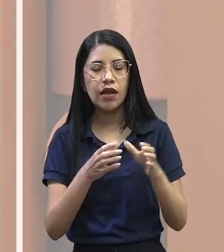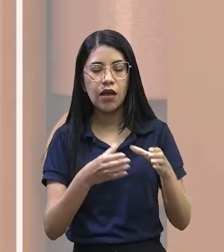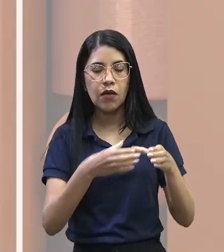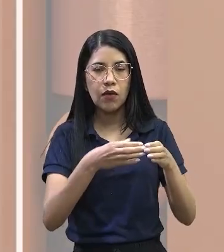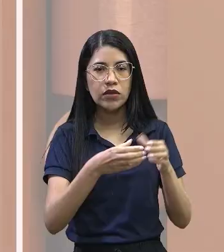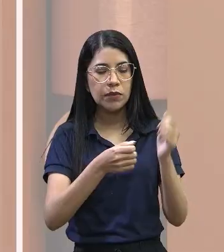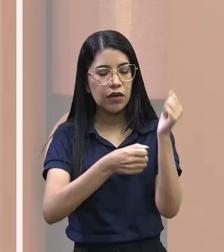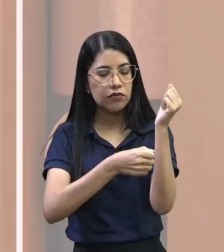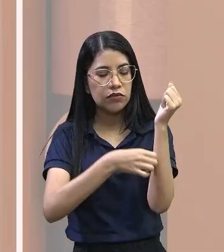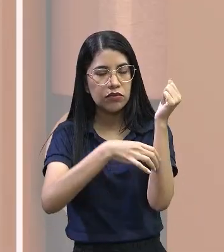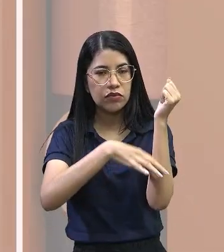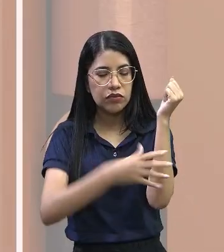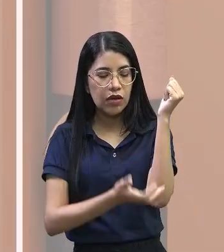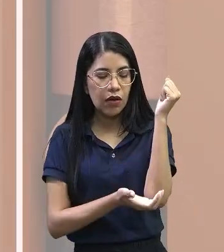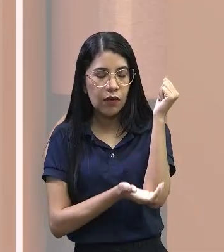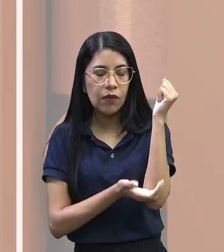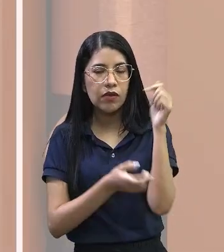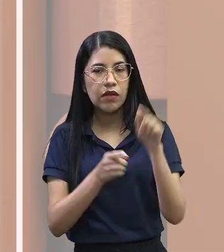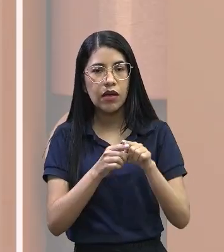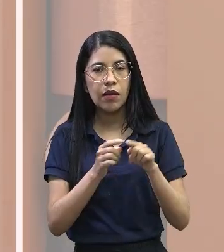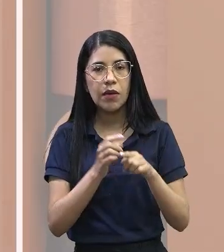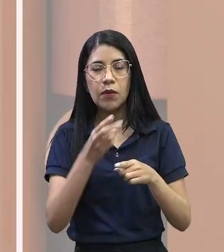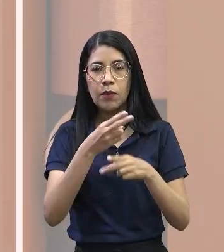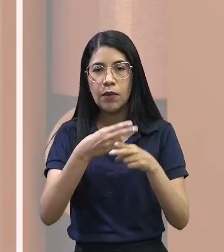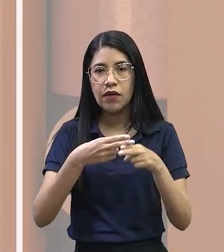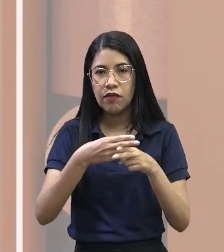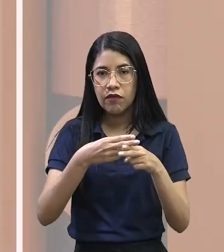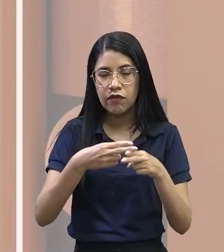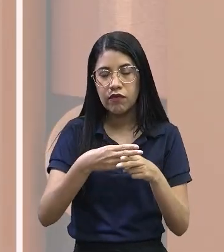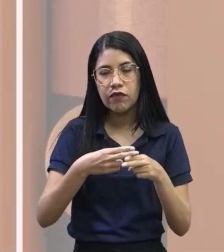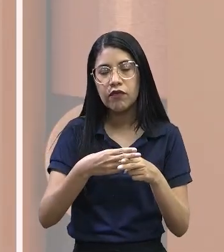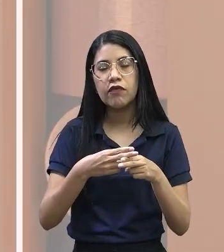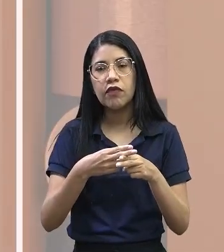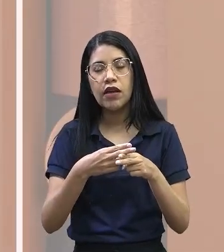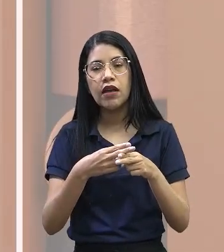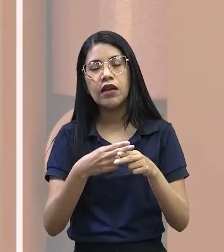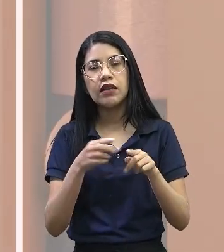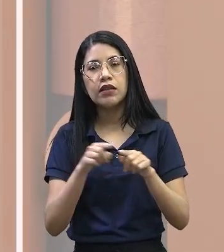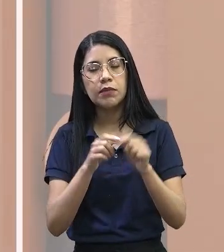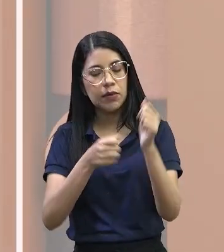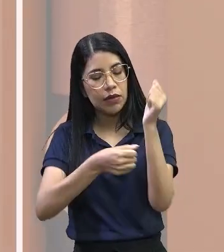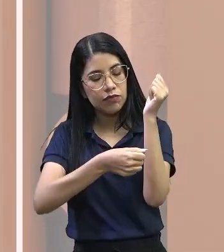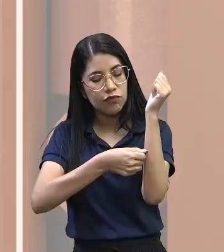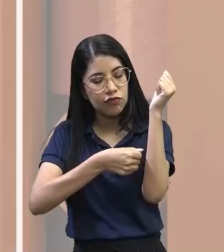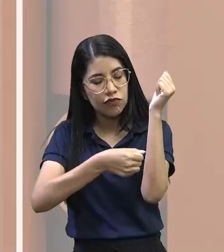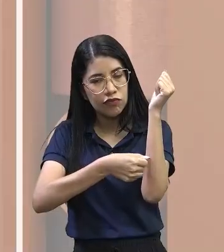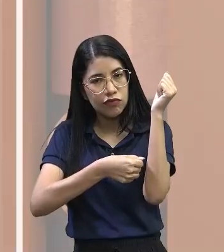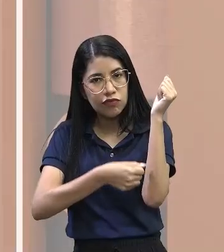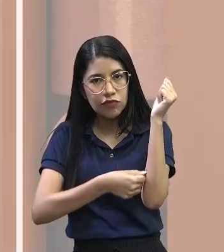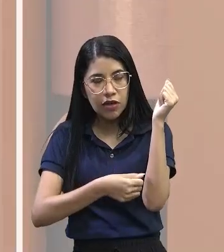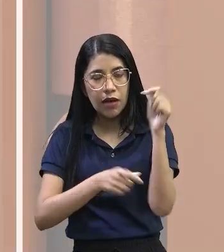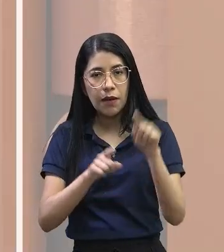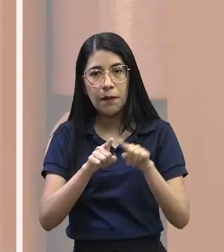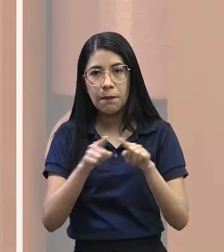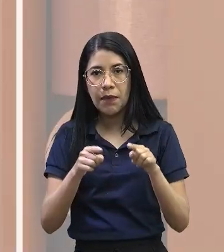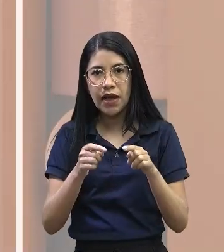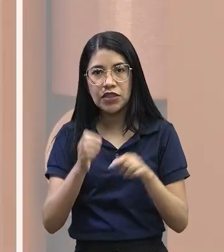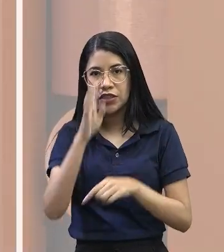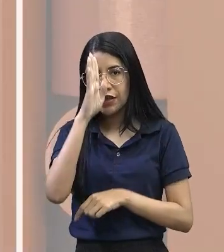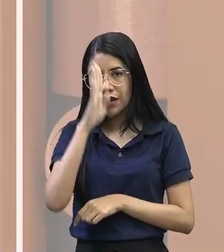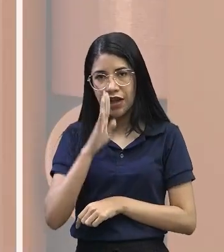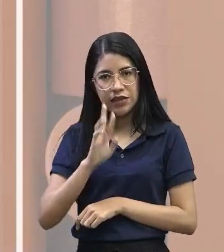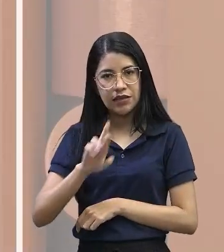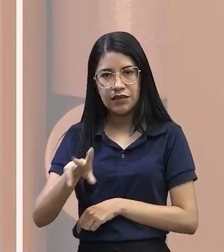pegar uma faca, uma machadinha que vai me ajudar a cortar, a ferir, a sangrar a seringueira. Só que nada era de graça,